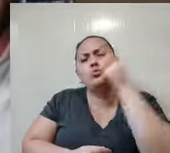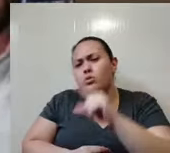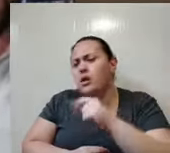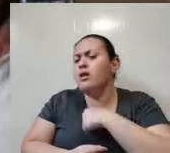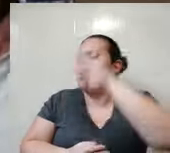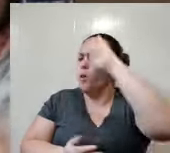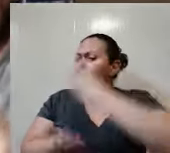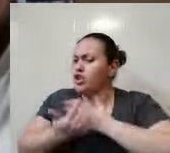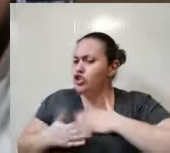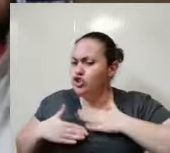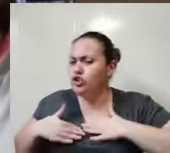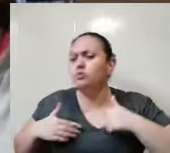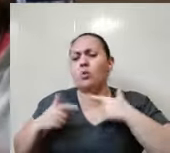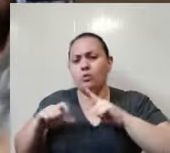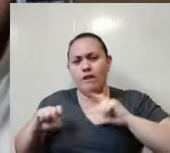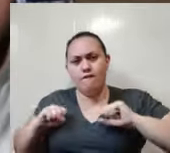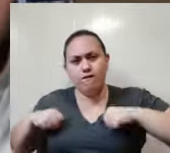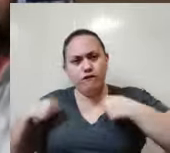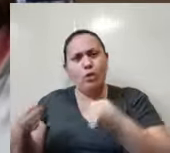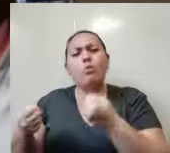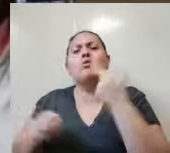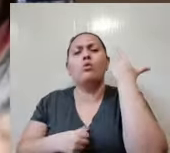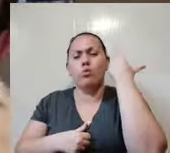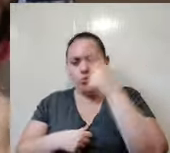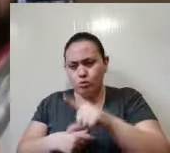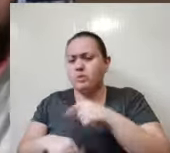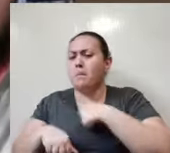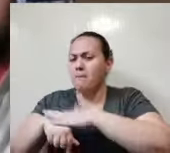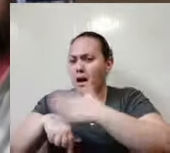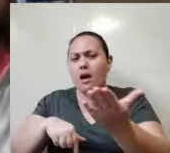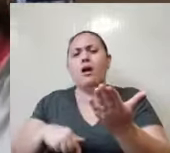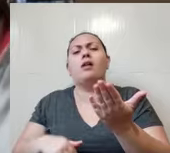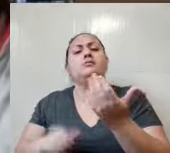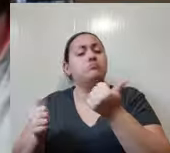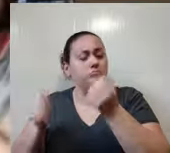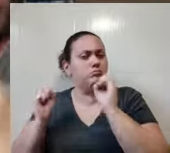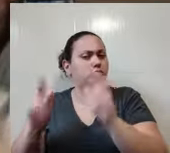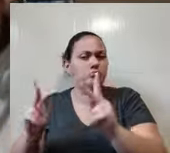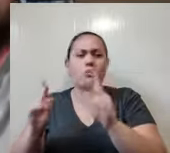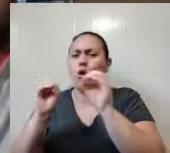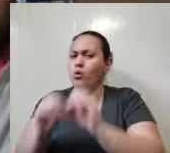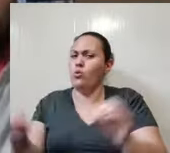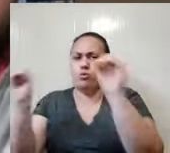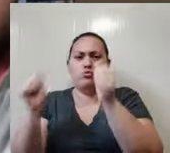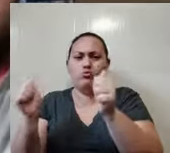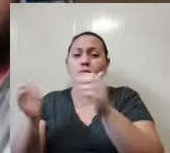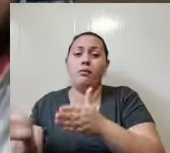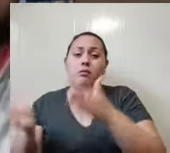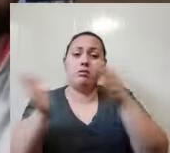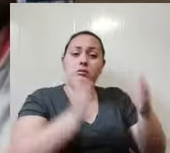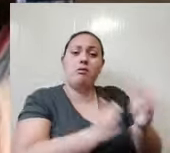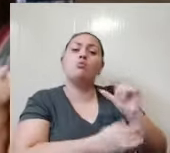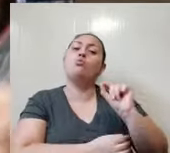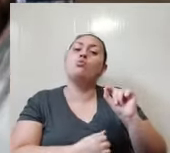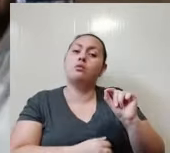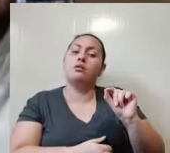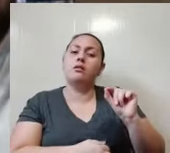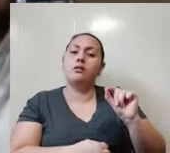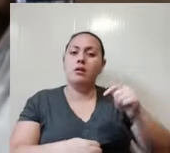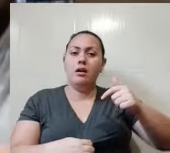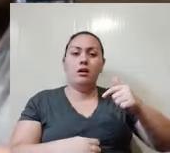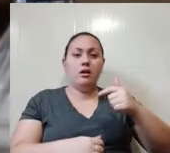e dizer, vai lá, tu consegue, eu acredito em mim mesmo, eu sei que eu posso fazer mais, isso é muito